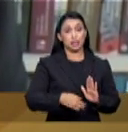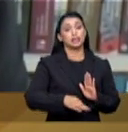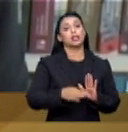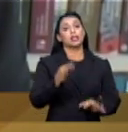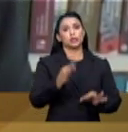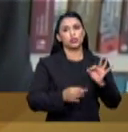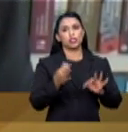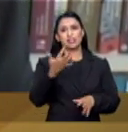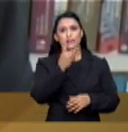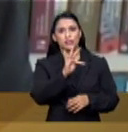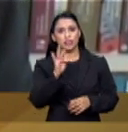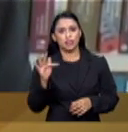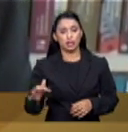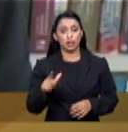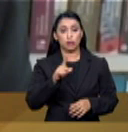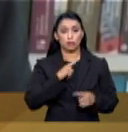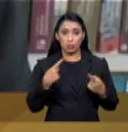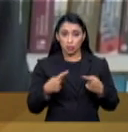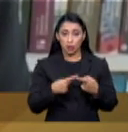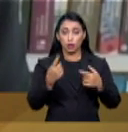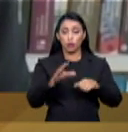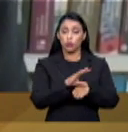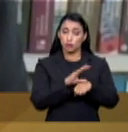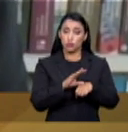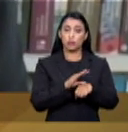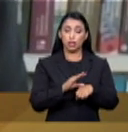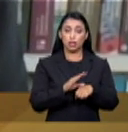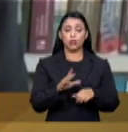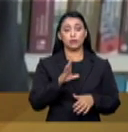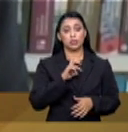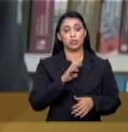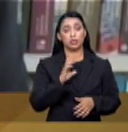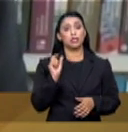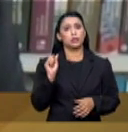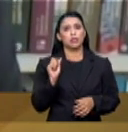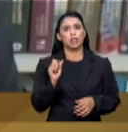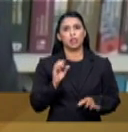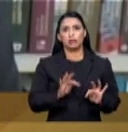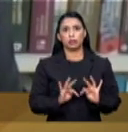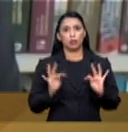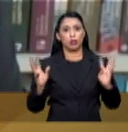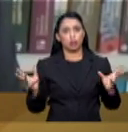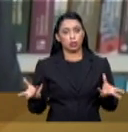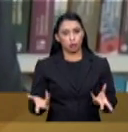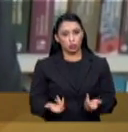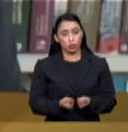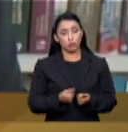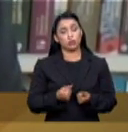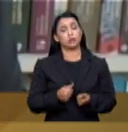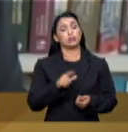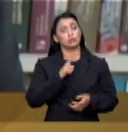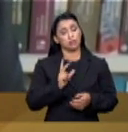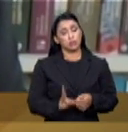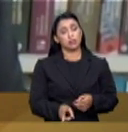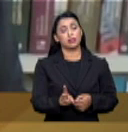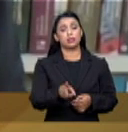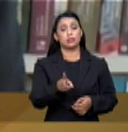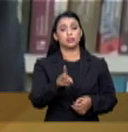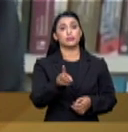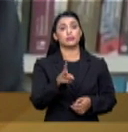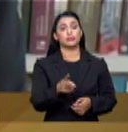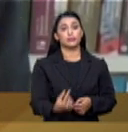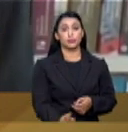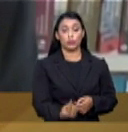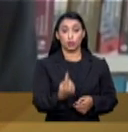Federal possui extração constitucional e reveste, por isso mesmo, de caráter absoluto e improrrogável, expondo-se unicamente